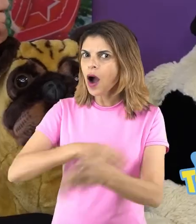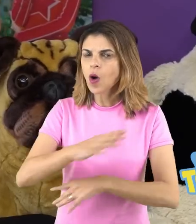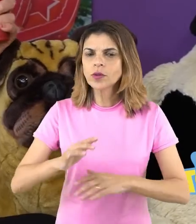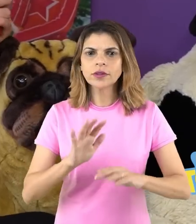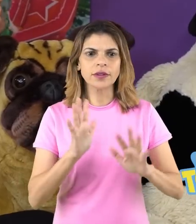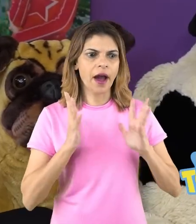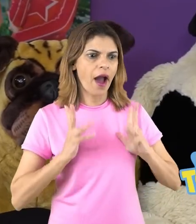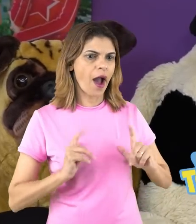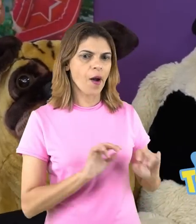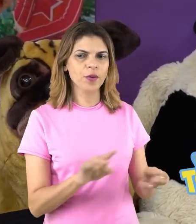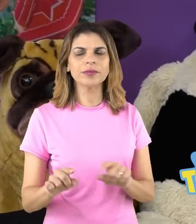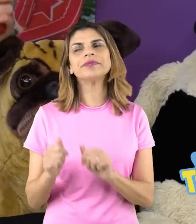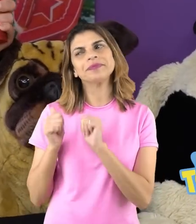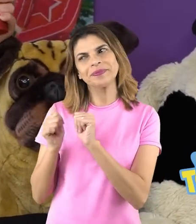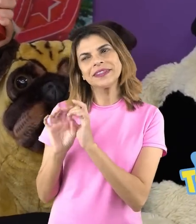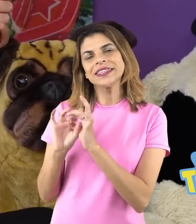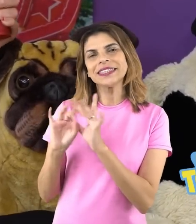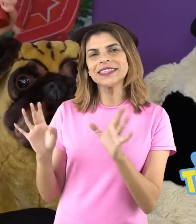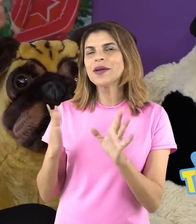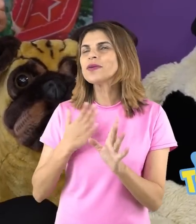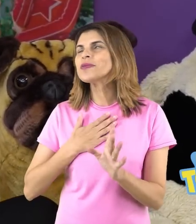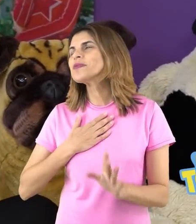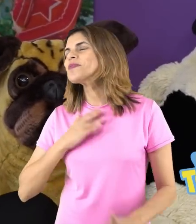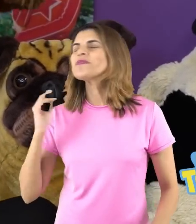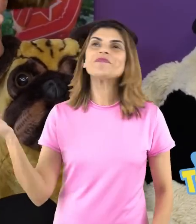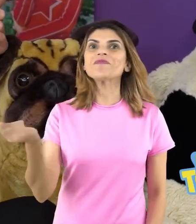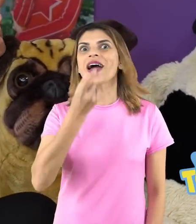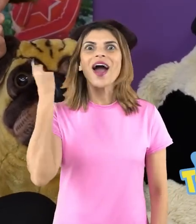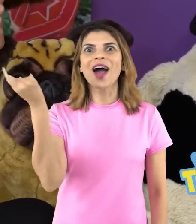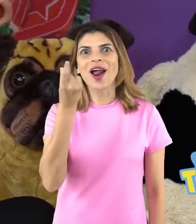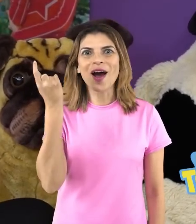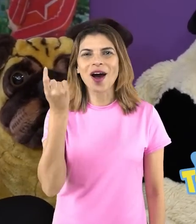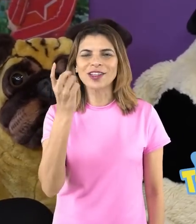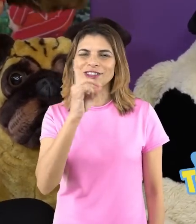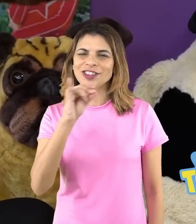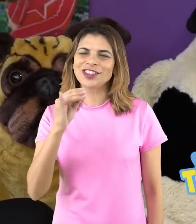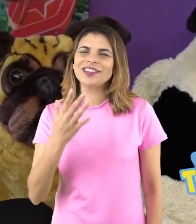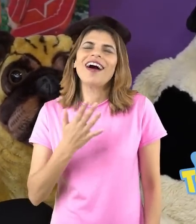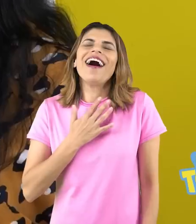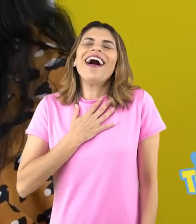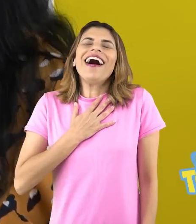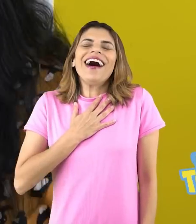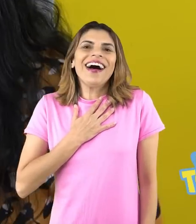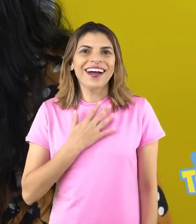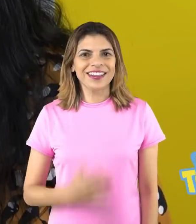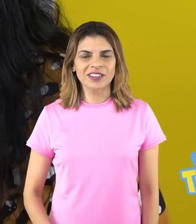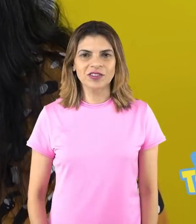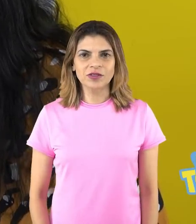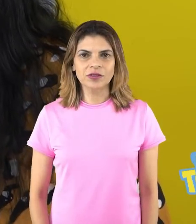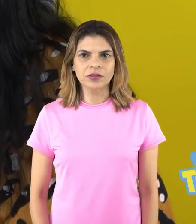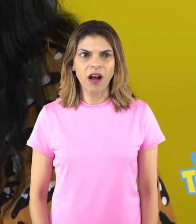pode deixar mamãe Esse vai ser o melhor dia da minha vida